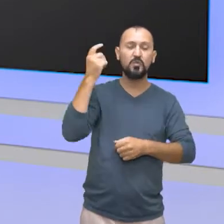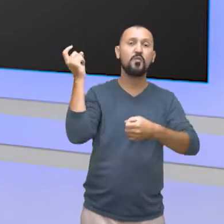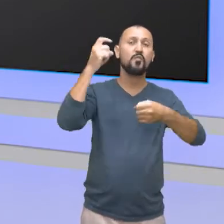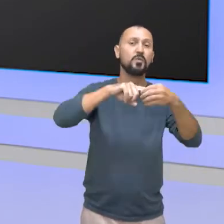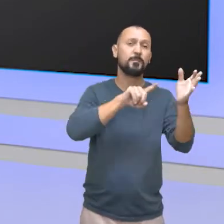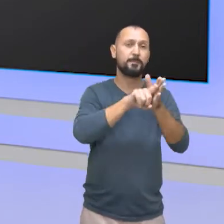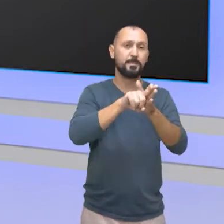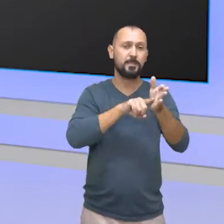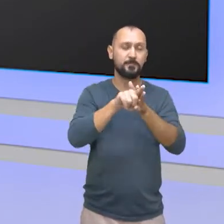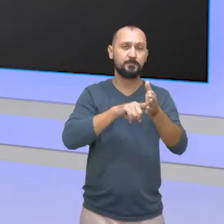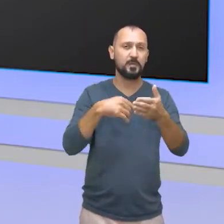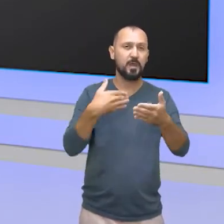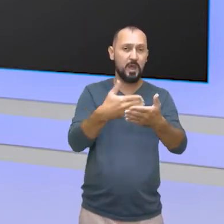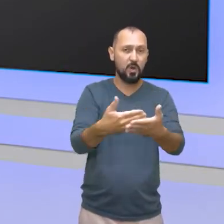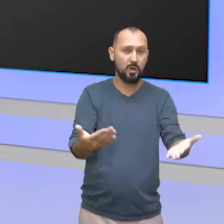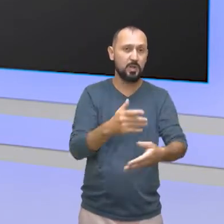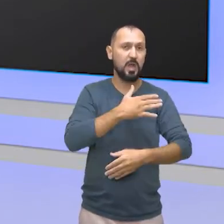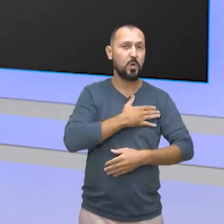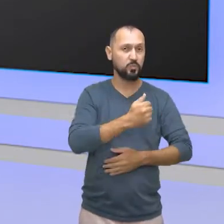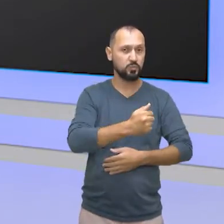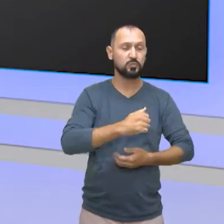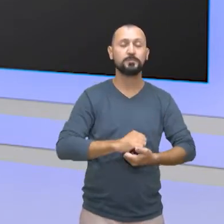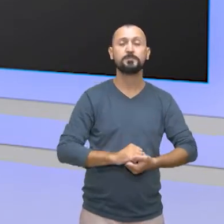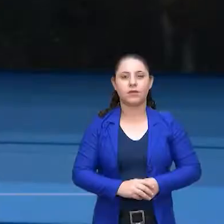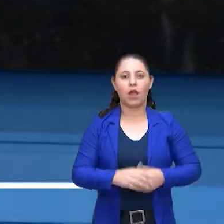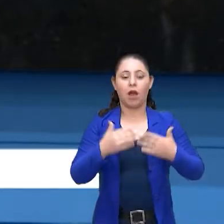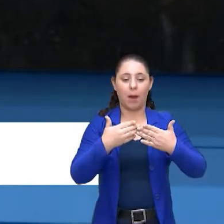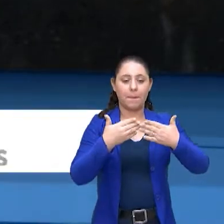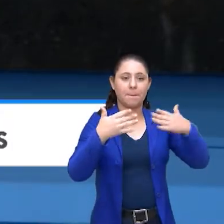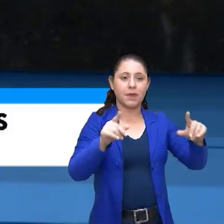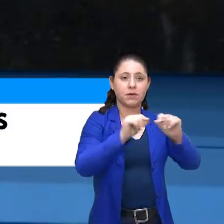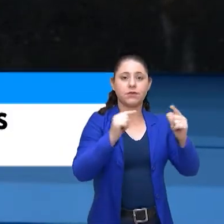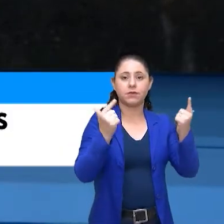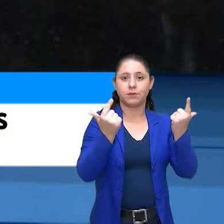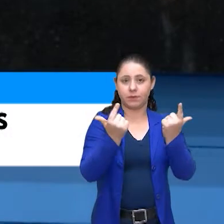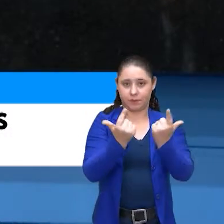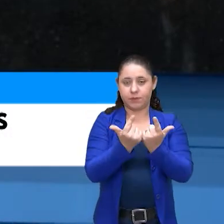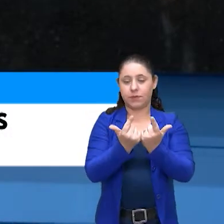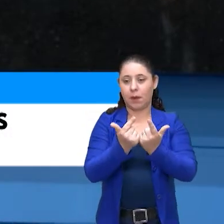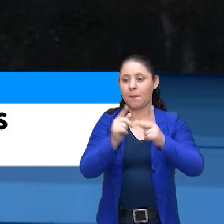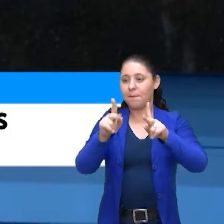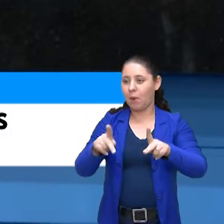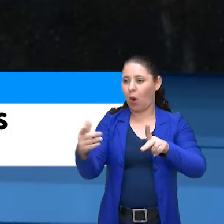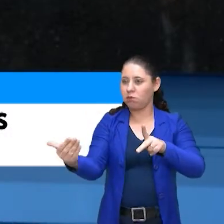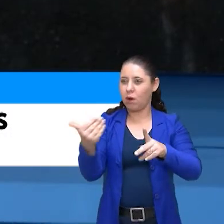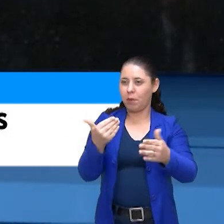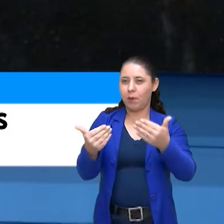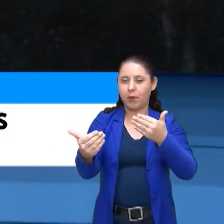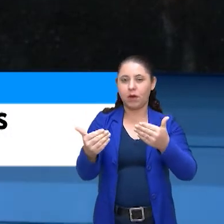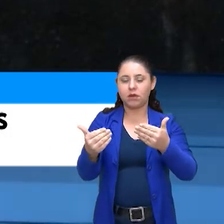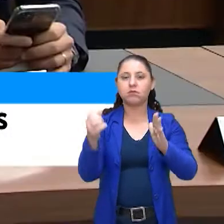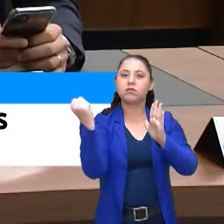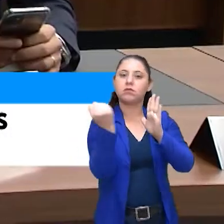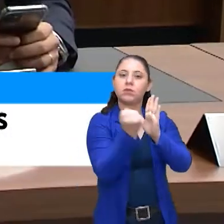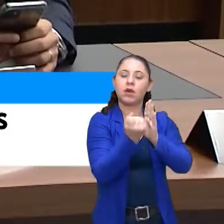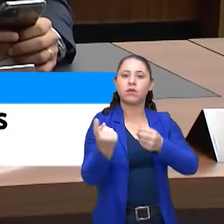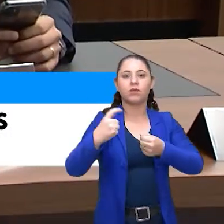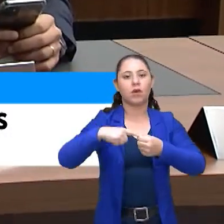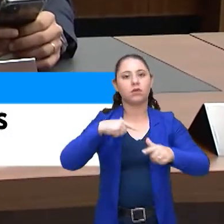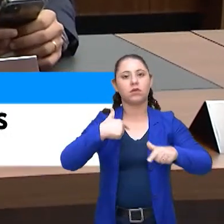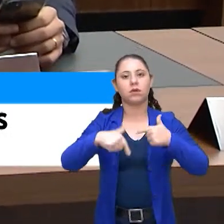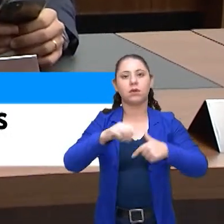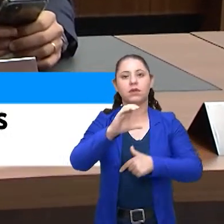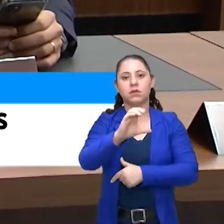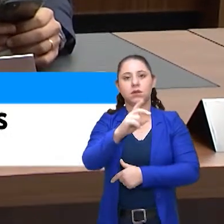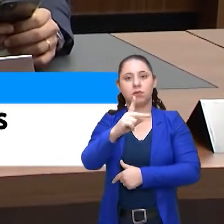trabalhos. Investigação deve ser concluída em agosto. A reabertura da Assembleia Legislativa ao público também foi marcada pela volta